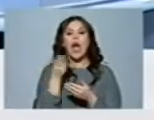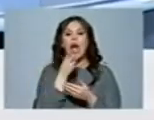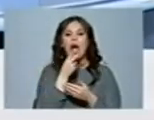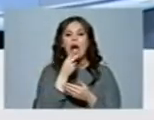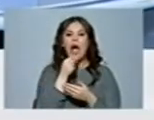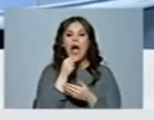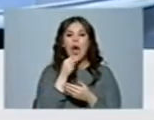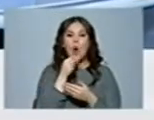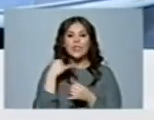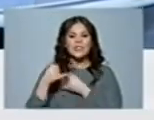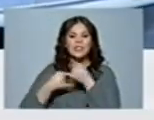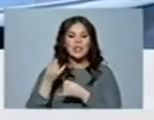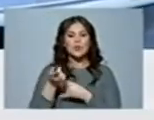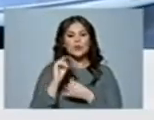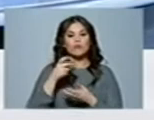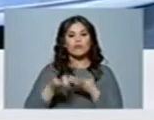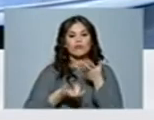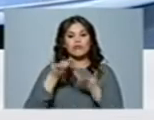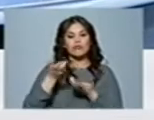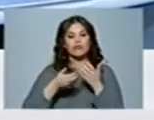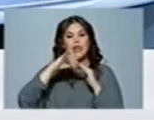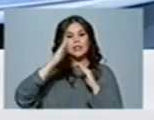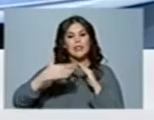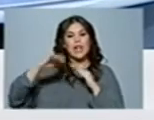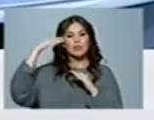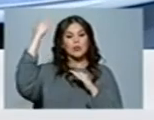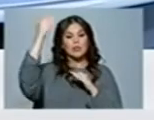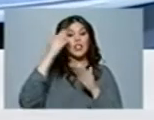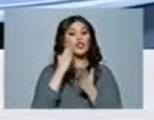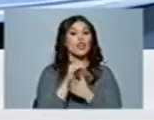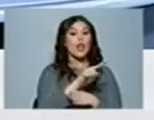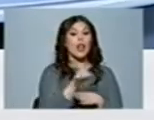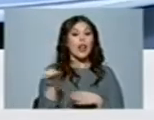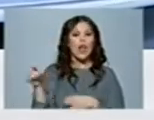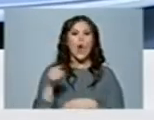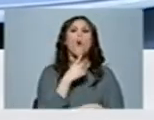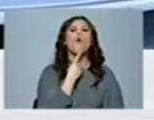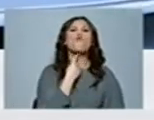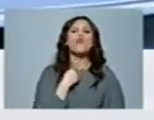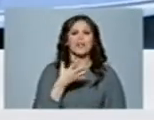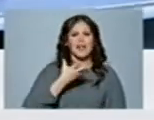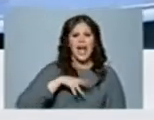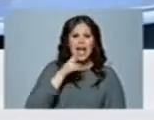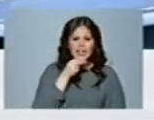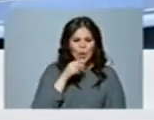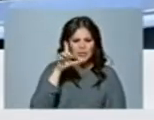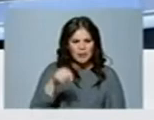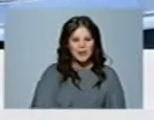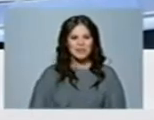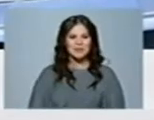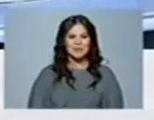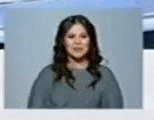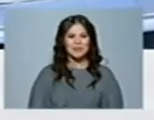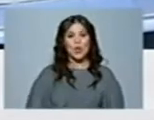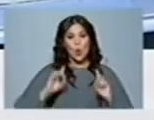não é tradição. No cozido à transmontana é só mesmo estes ingredientes que sua acompanham. Golosa, já querias o arroz. Vamos lá ver, vamos lá pôr então